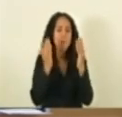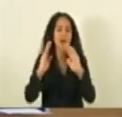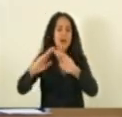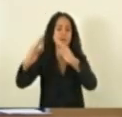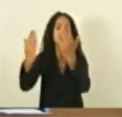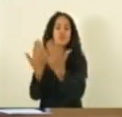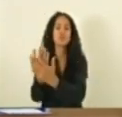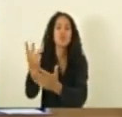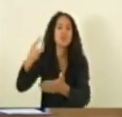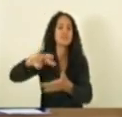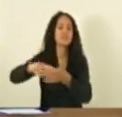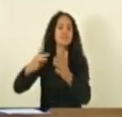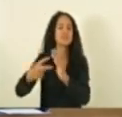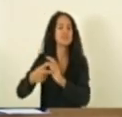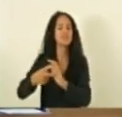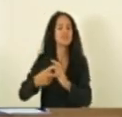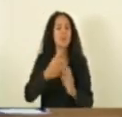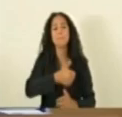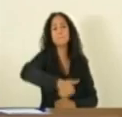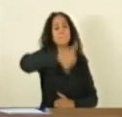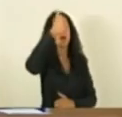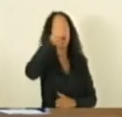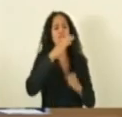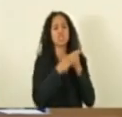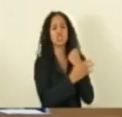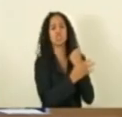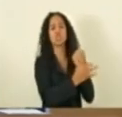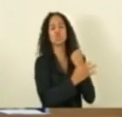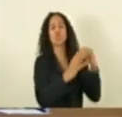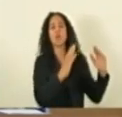mais seguro que a gente imagina é a nossa casa.